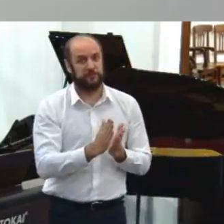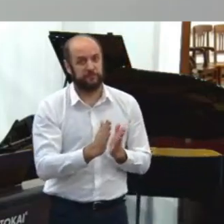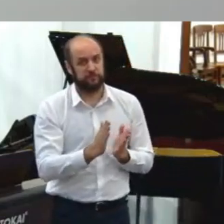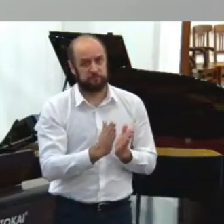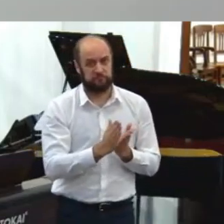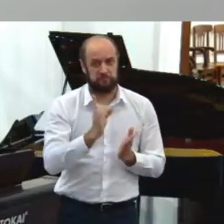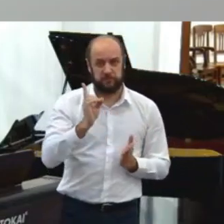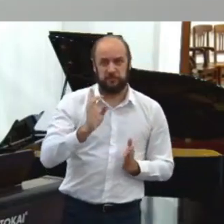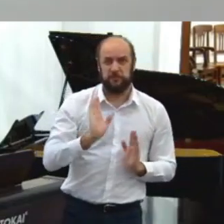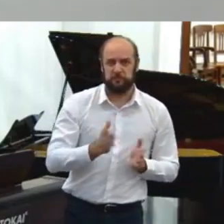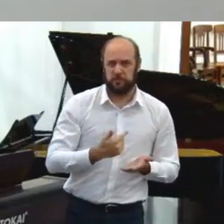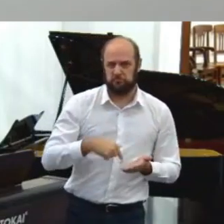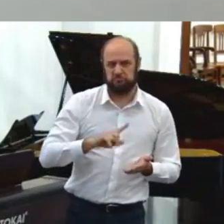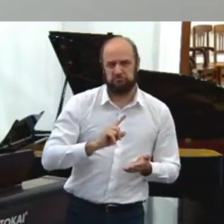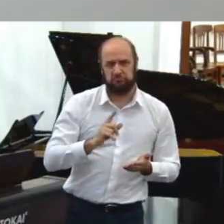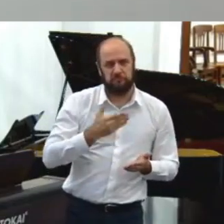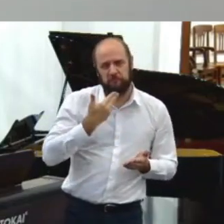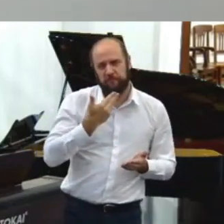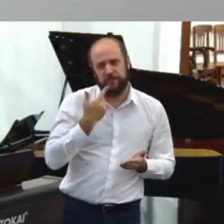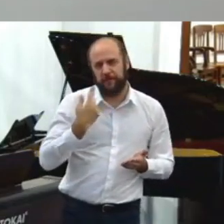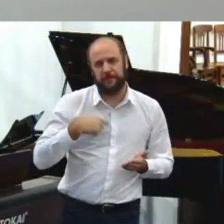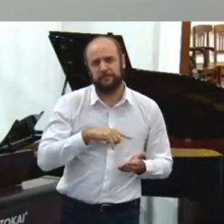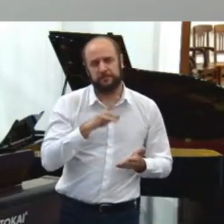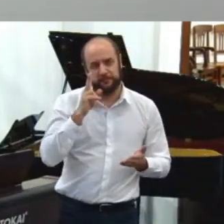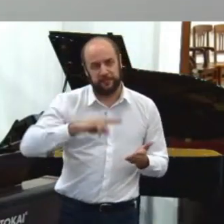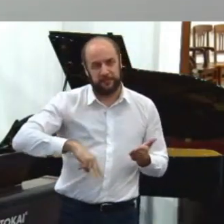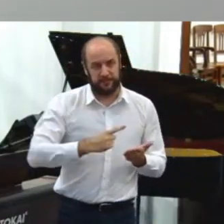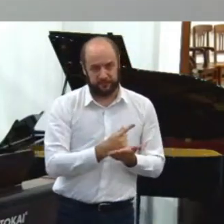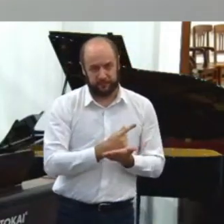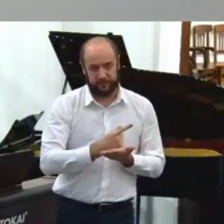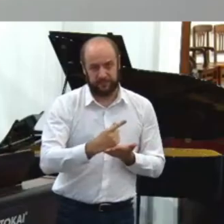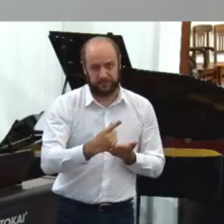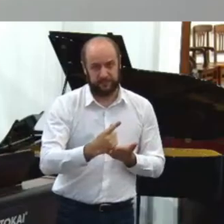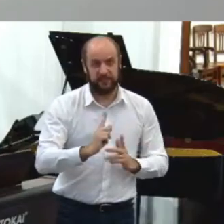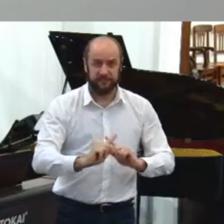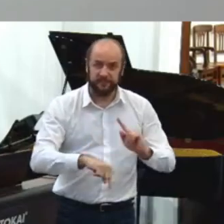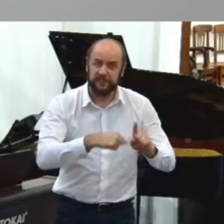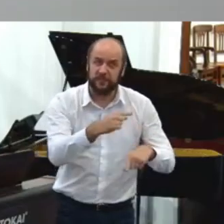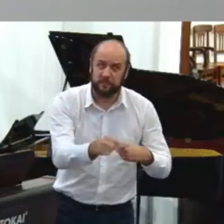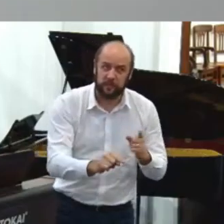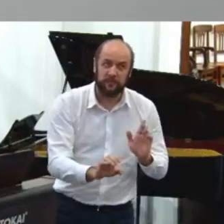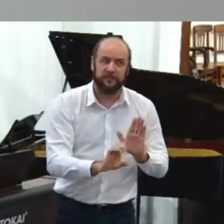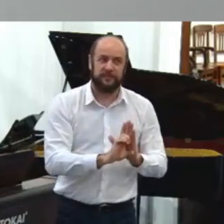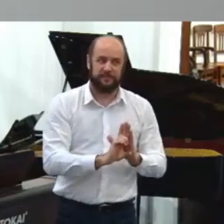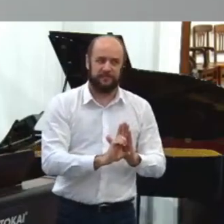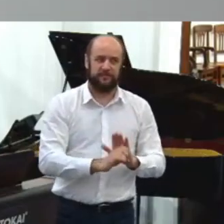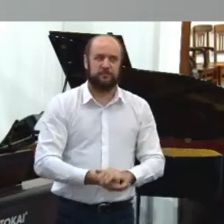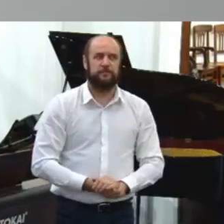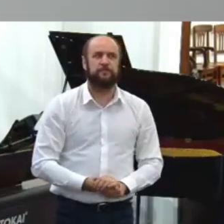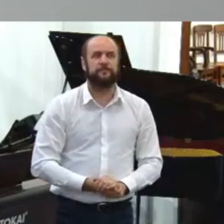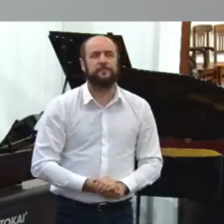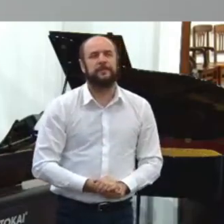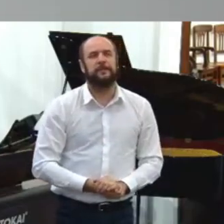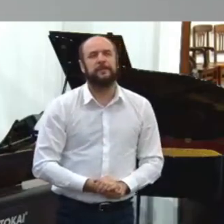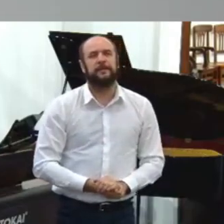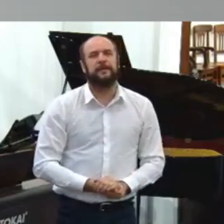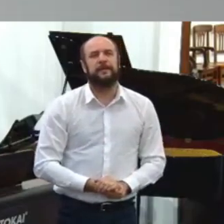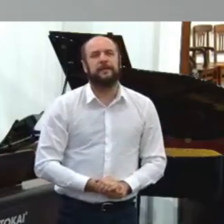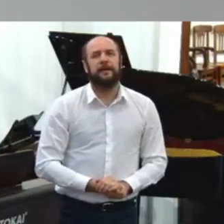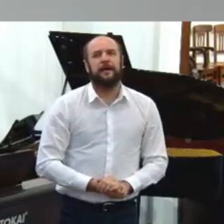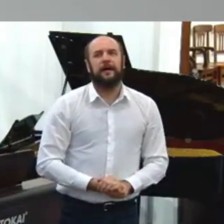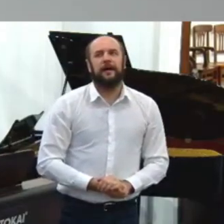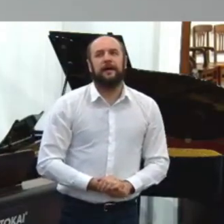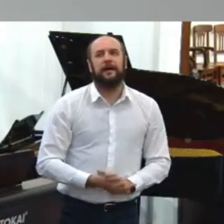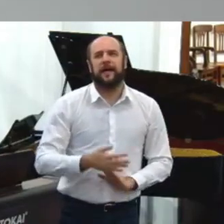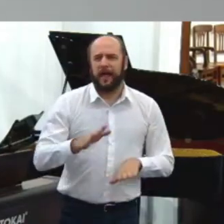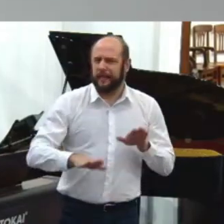Escrituras, então logo nós lemos toda a narrativa de Gênesis e então o Êxodo, né? E essa é uma